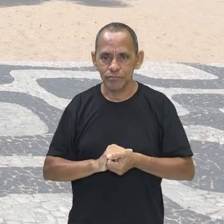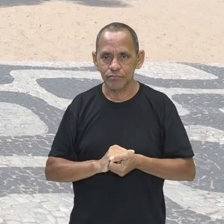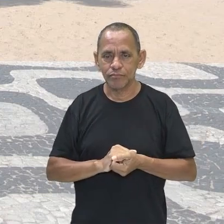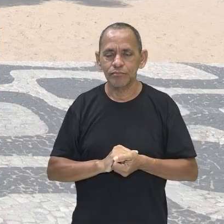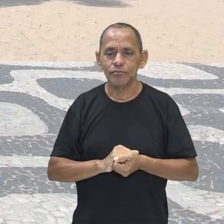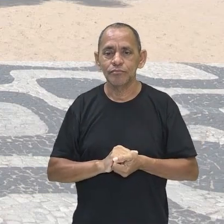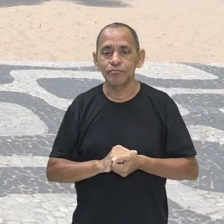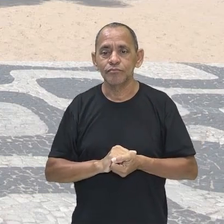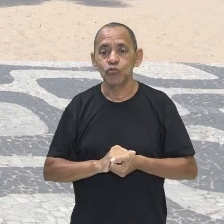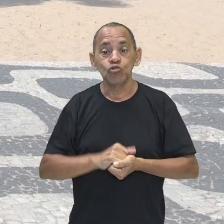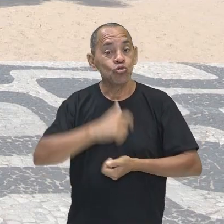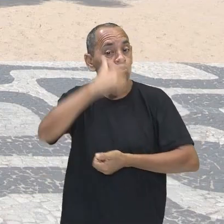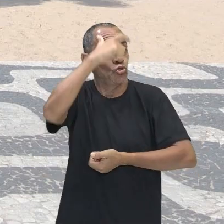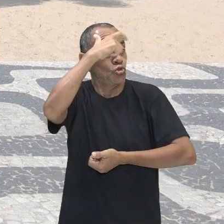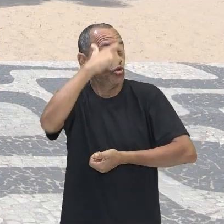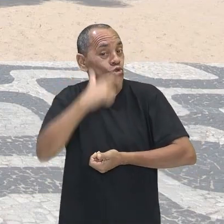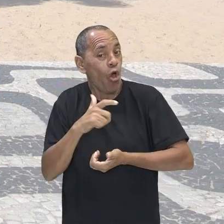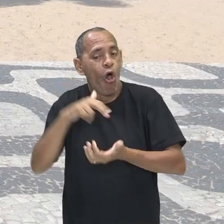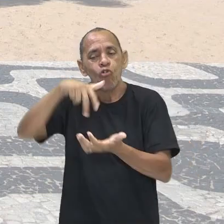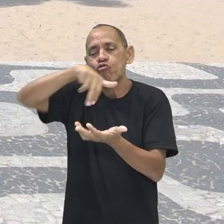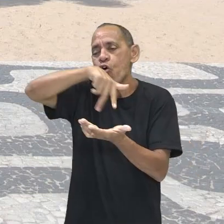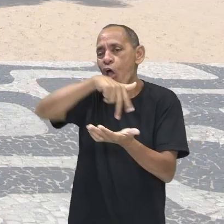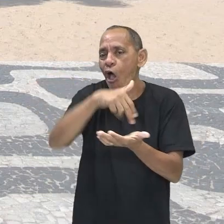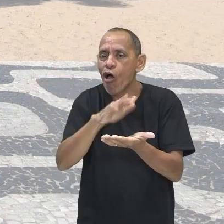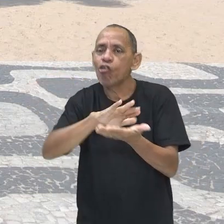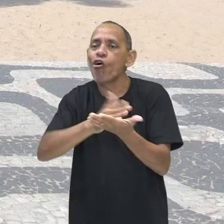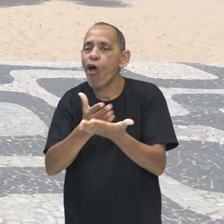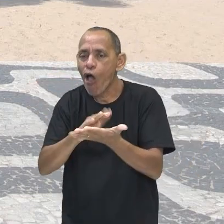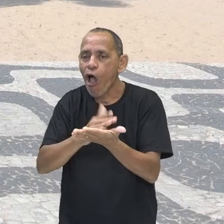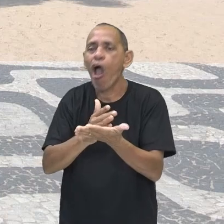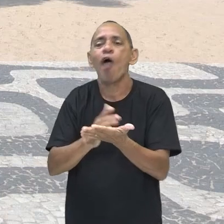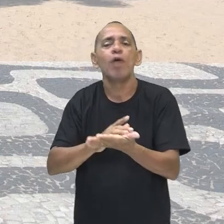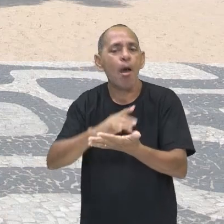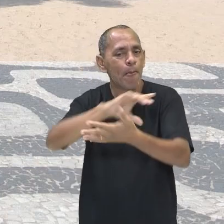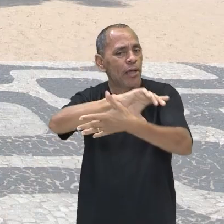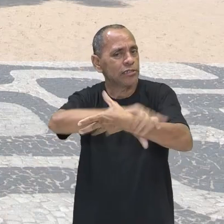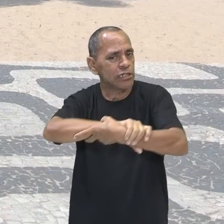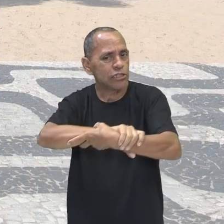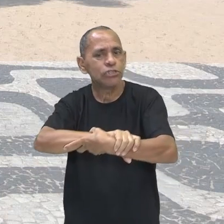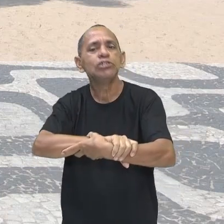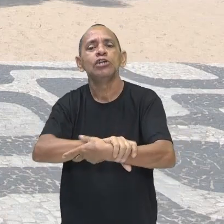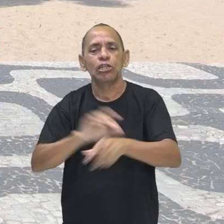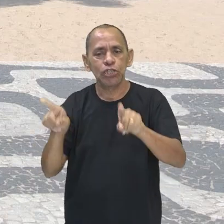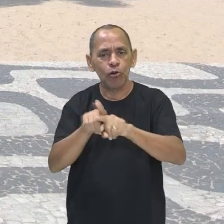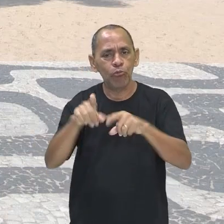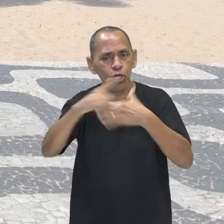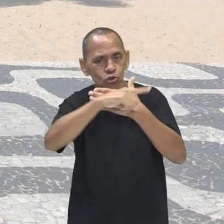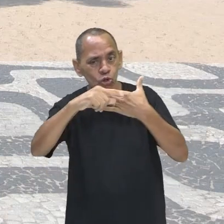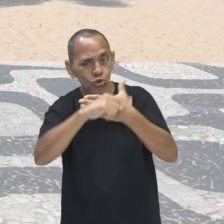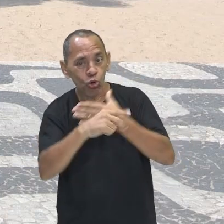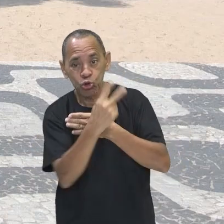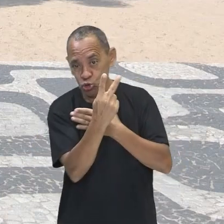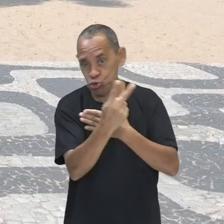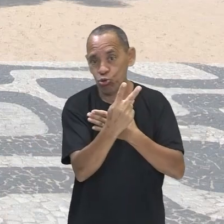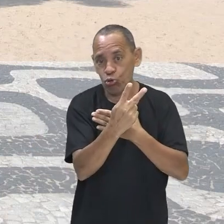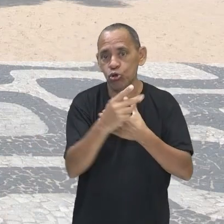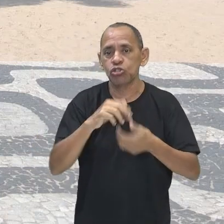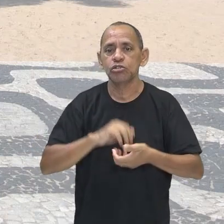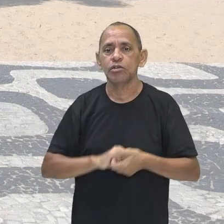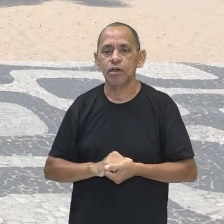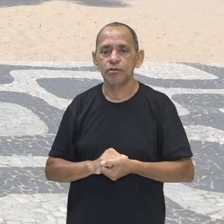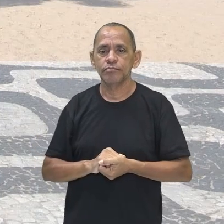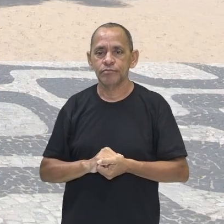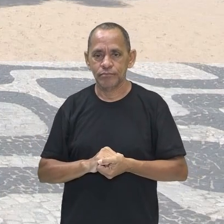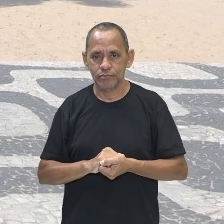Samba, também, Tom Jobim, Vinícius de Moraes. Wave, de Tom Jobim. Insensatez, essa